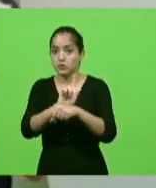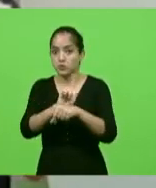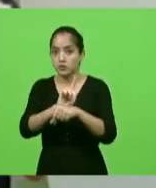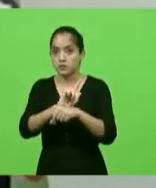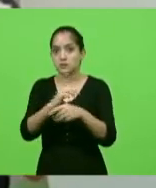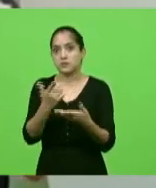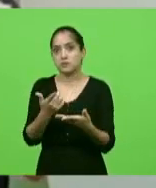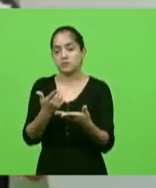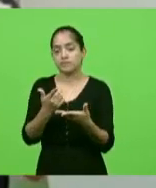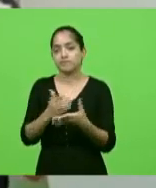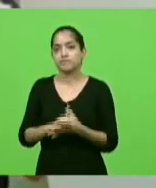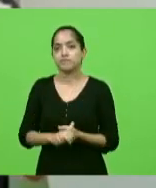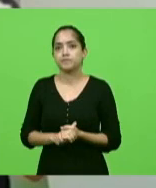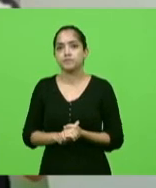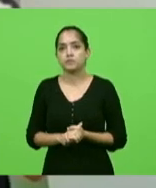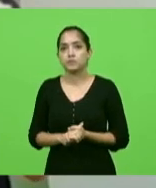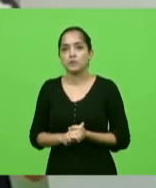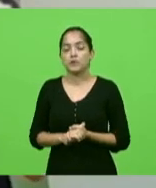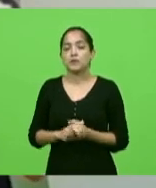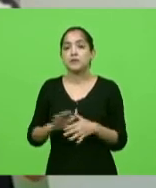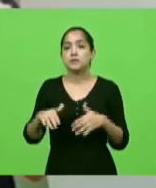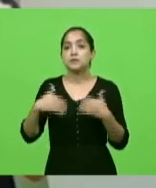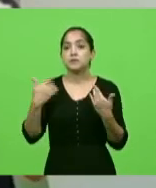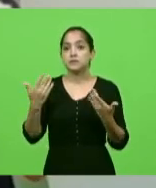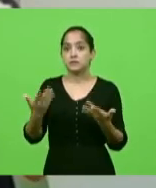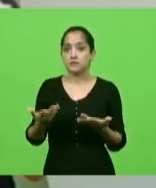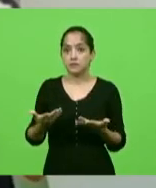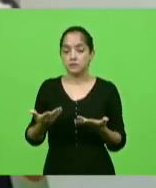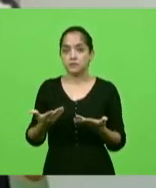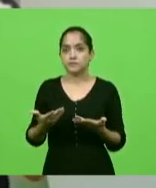que lá está portanto